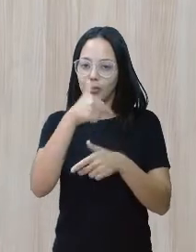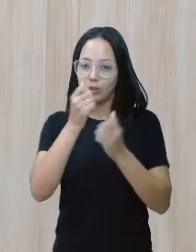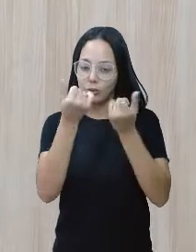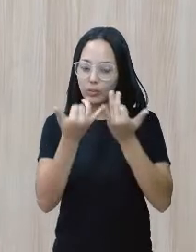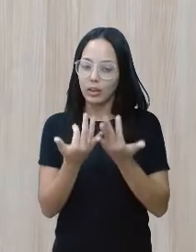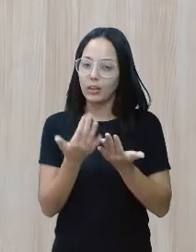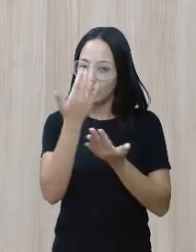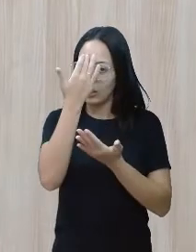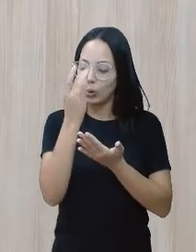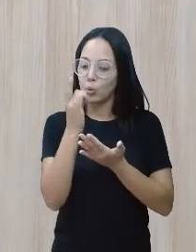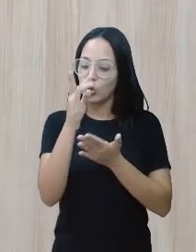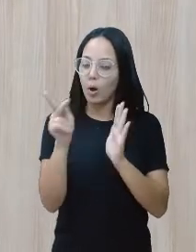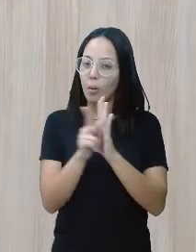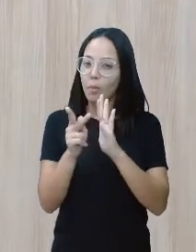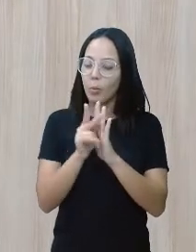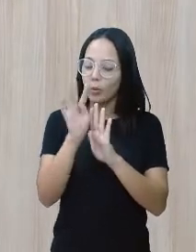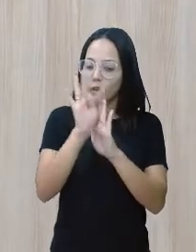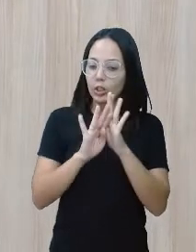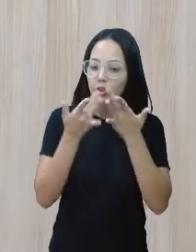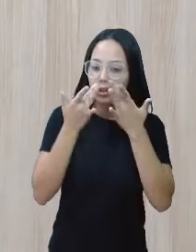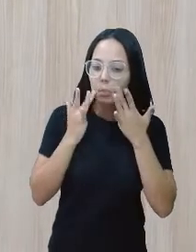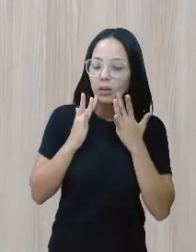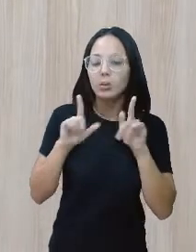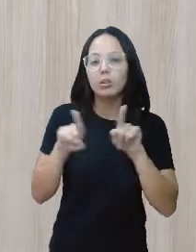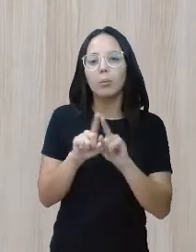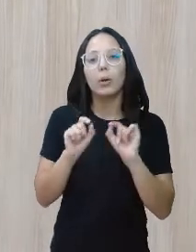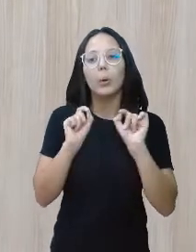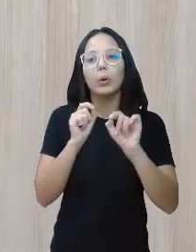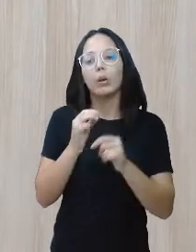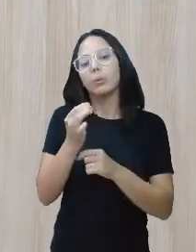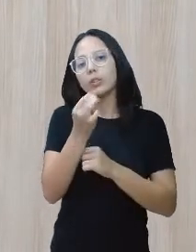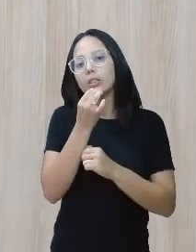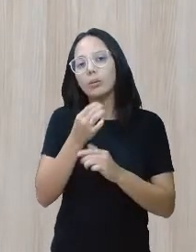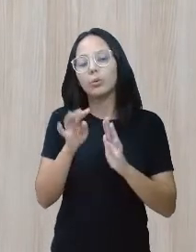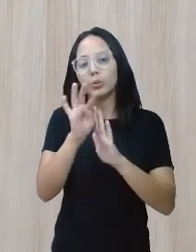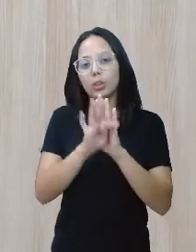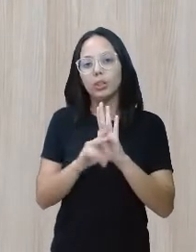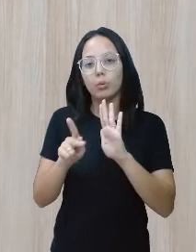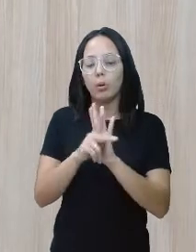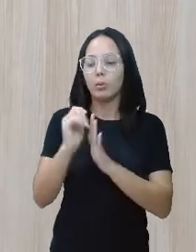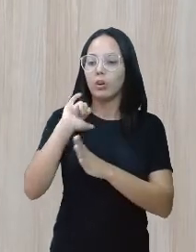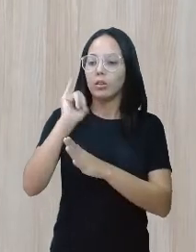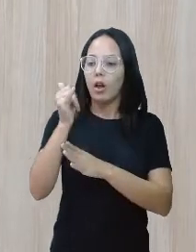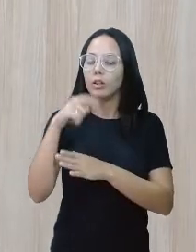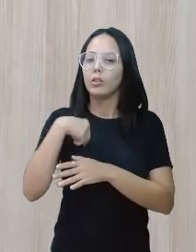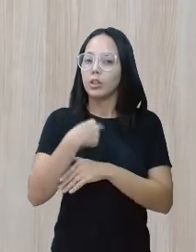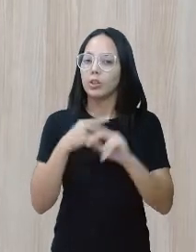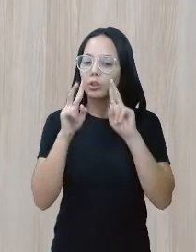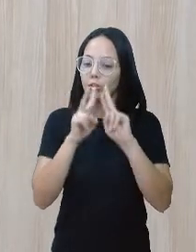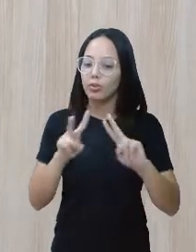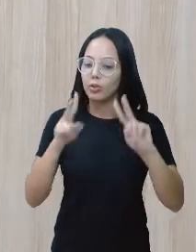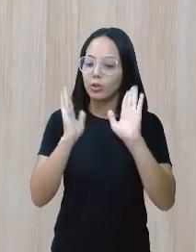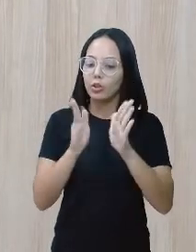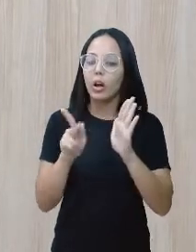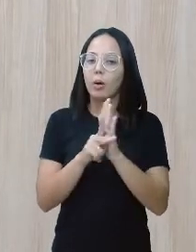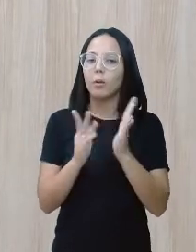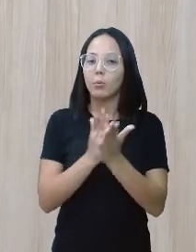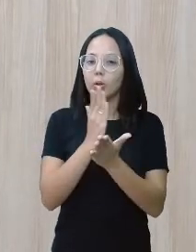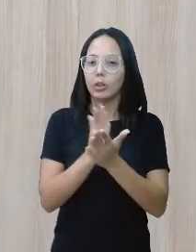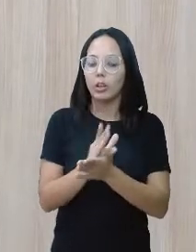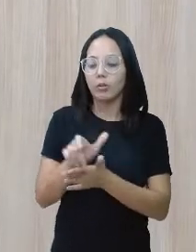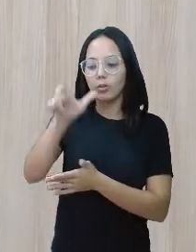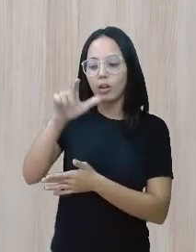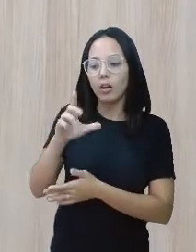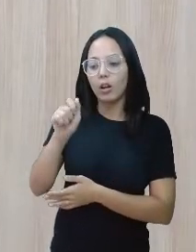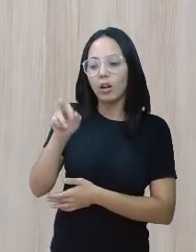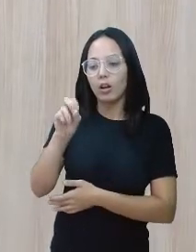vocês, não apenas trazidas do texto dramático, mas também do texto narrativo, como a gente viu na obra da Carolina